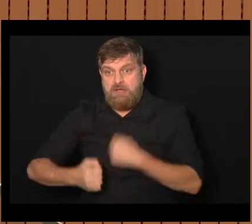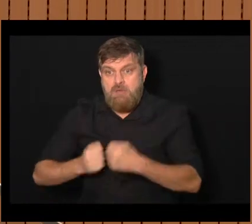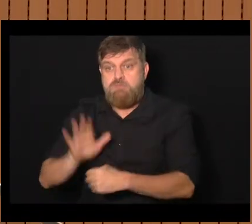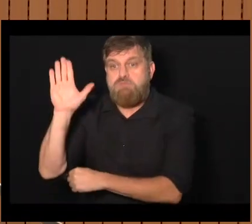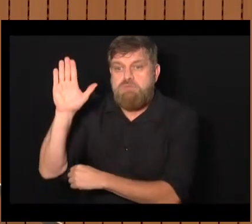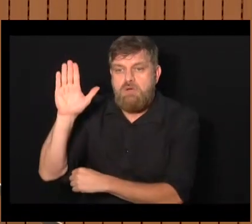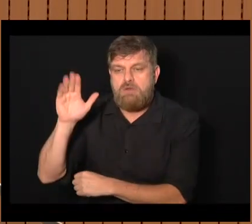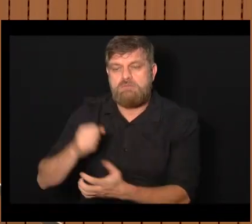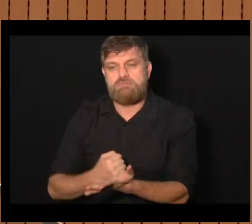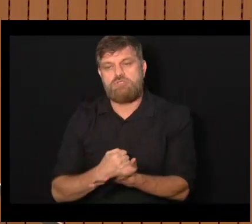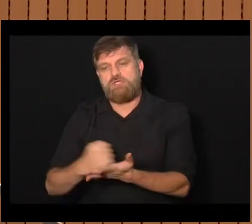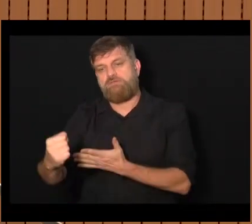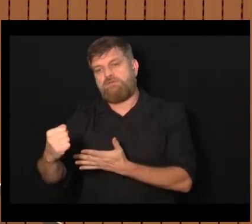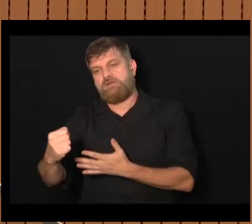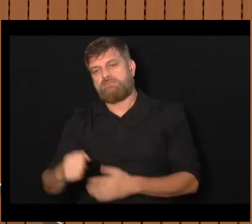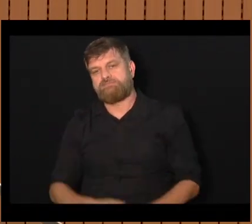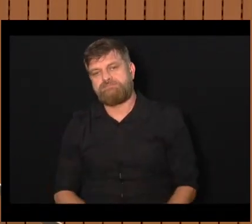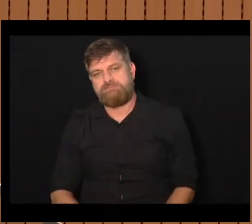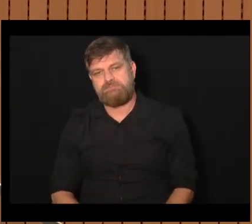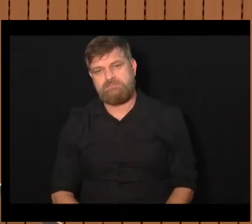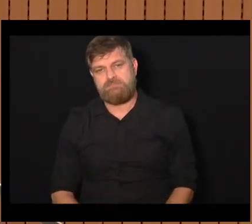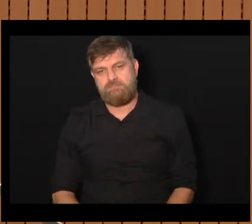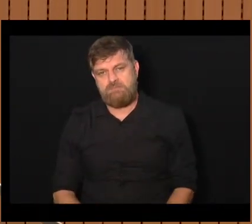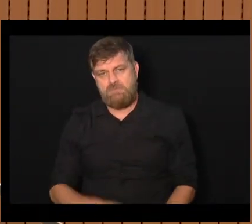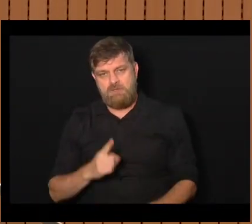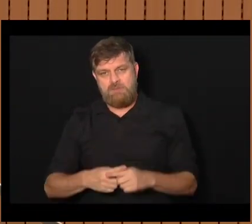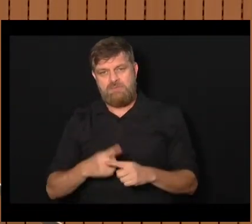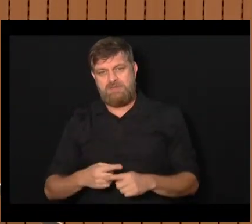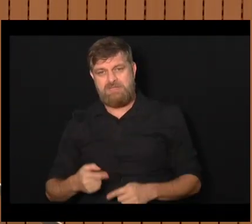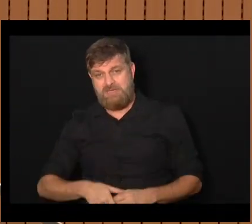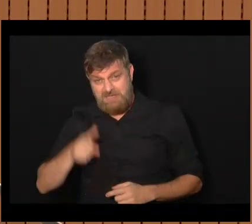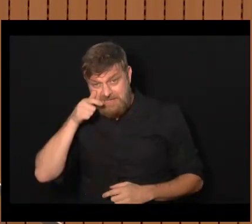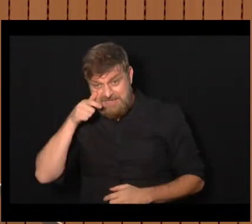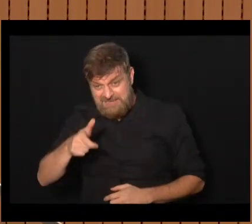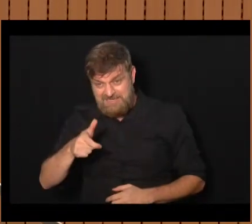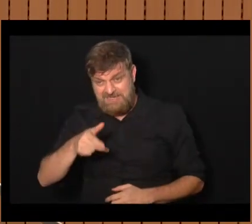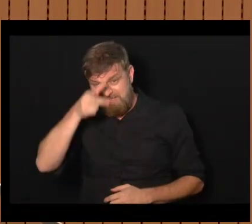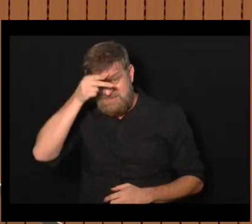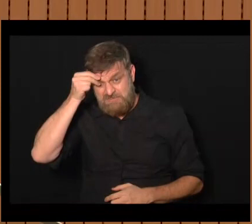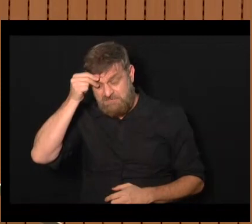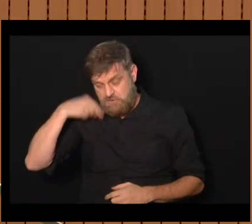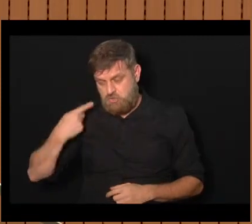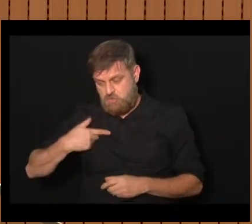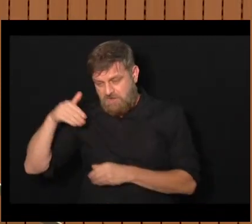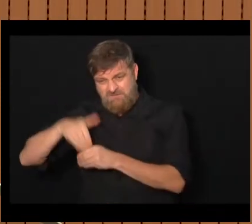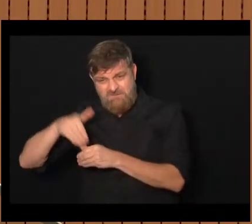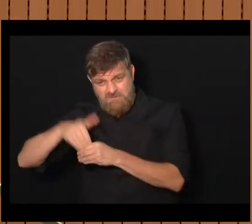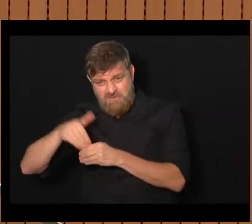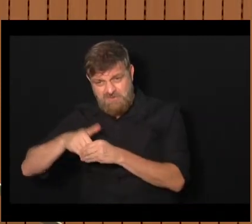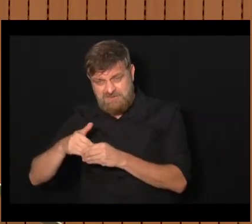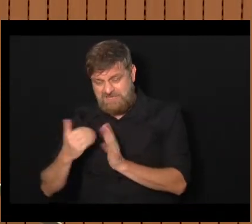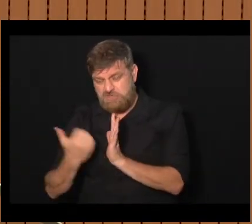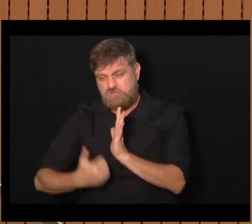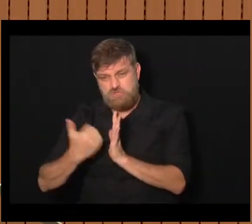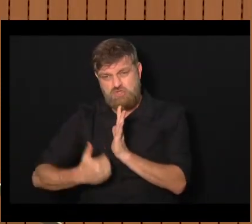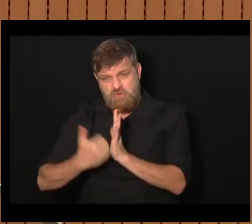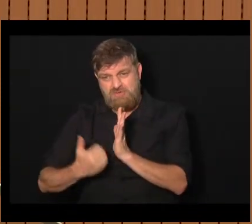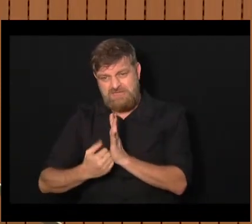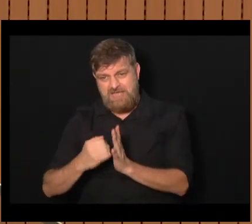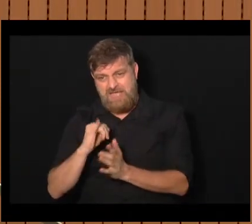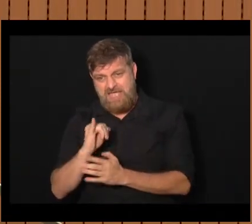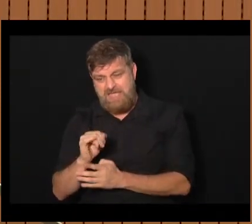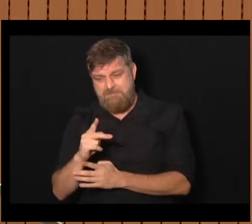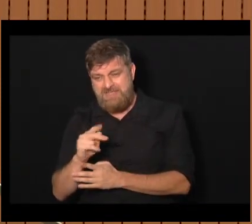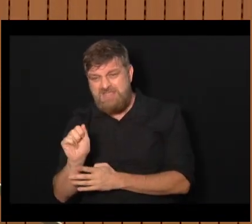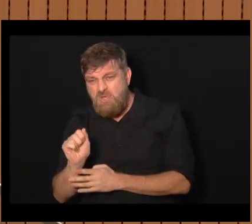o projeto já tinha sido retirado. Porque não é de interesse do Executivo que essa casa nem ao menos